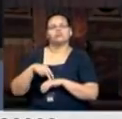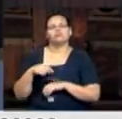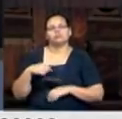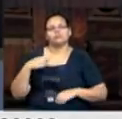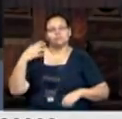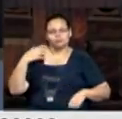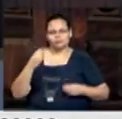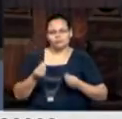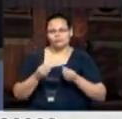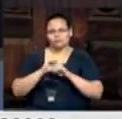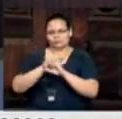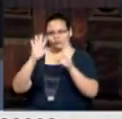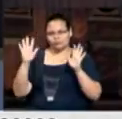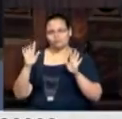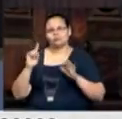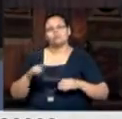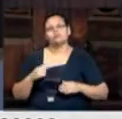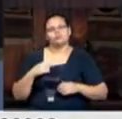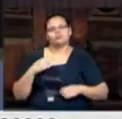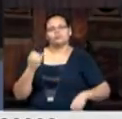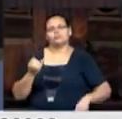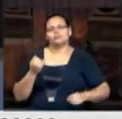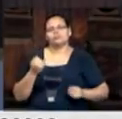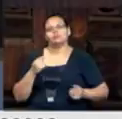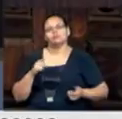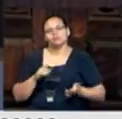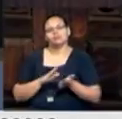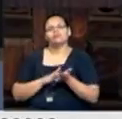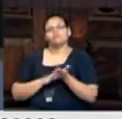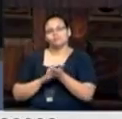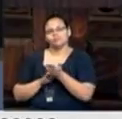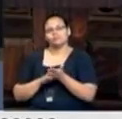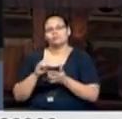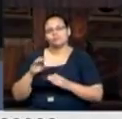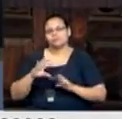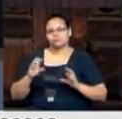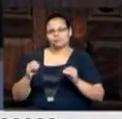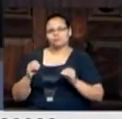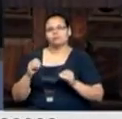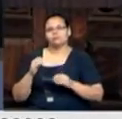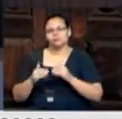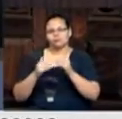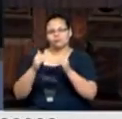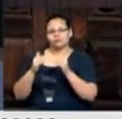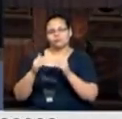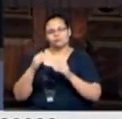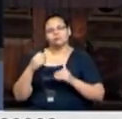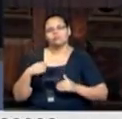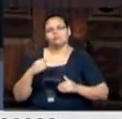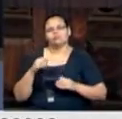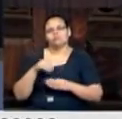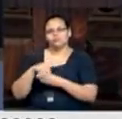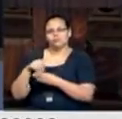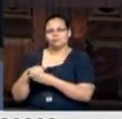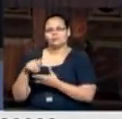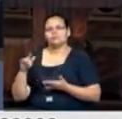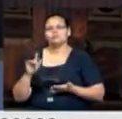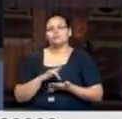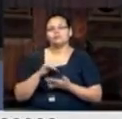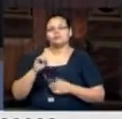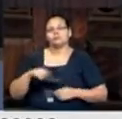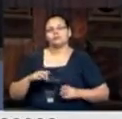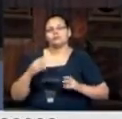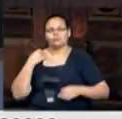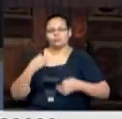clara e é sempre importante felicitar todos aqueles que participaram do processo eleitoral e também a Justiça Eleitoral pela